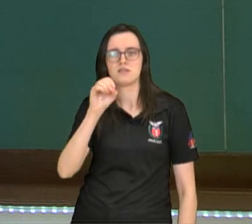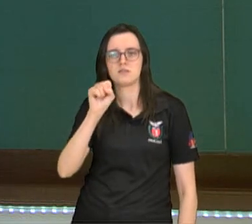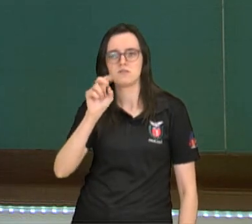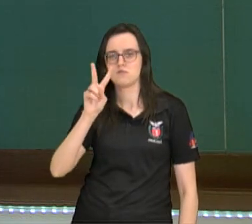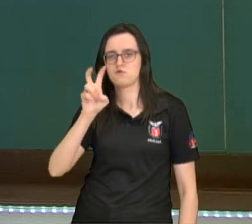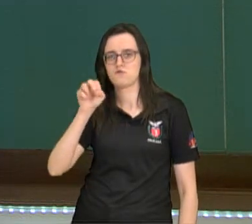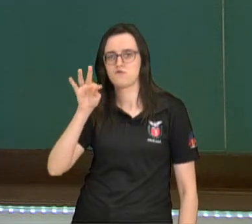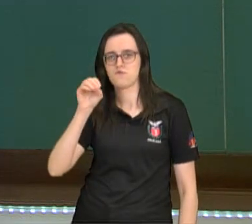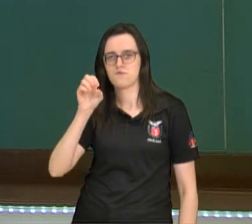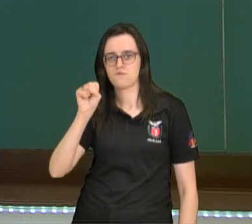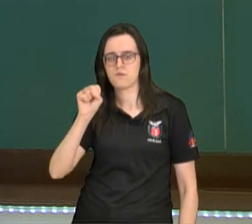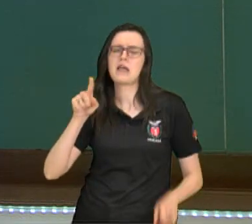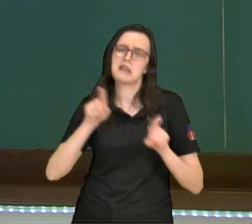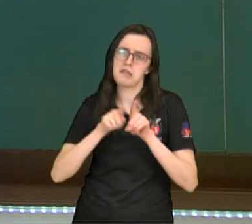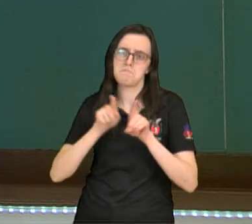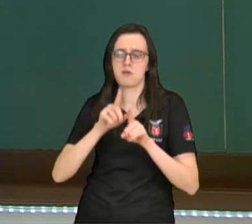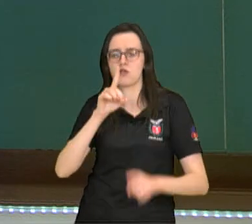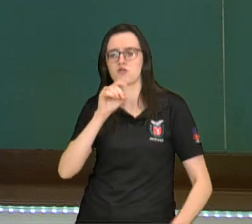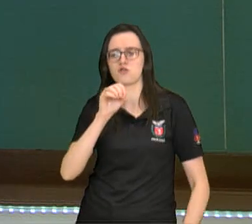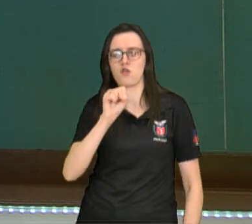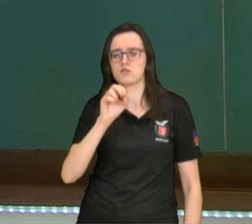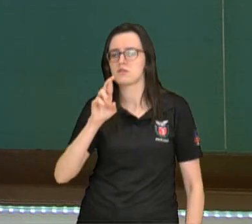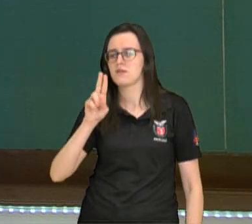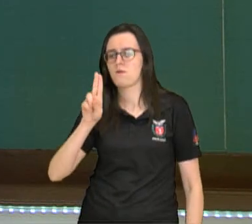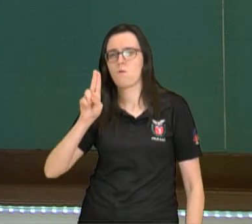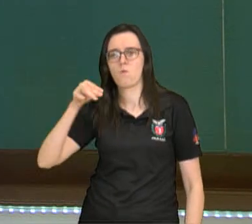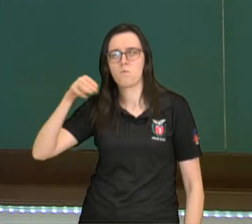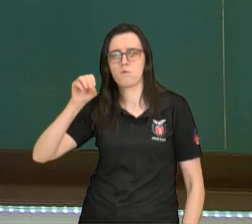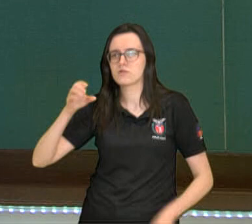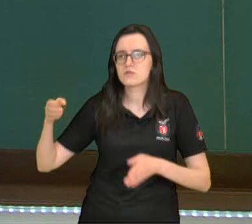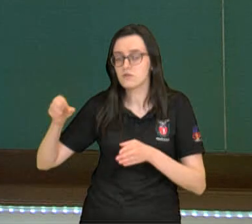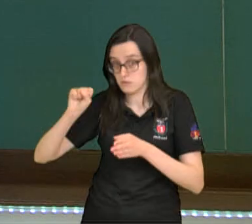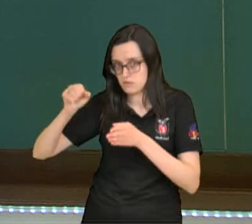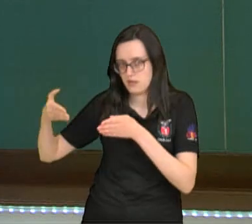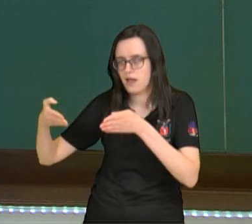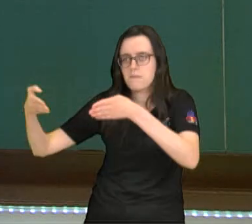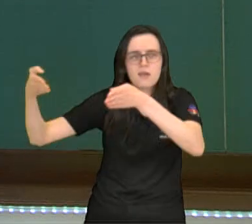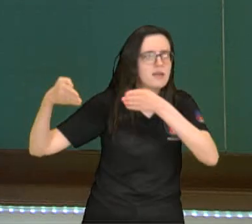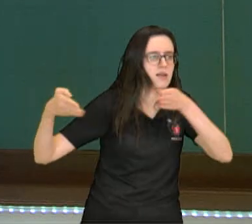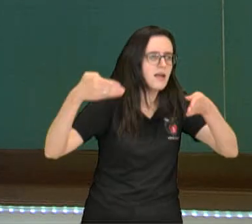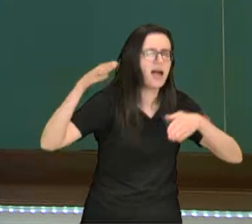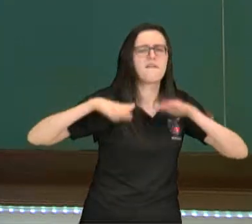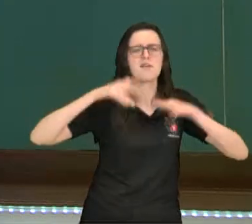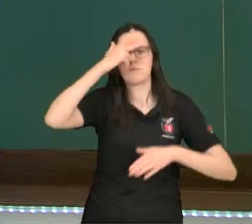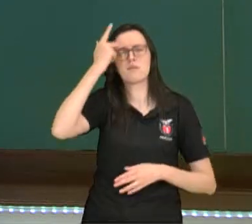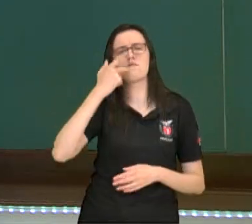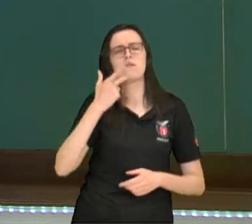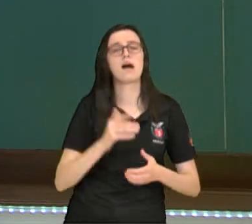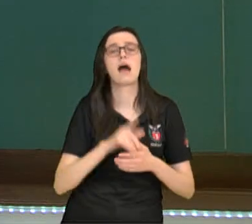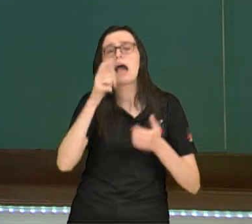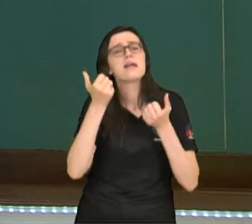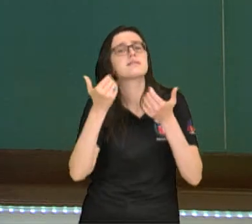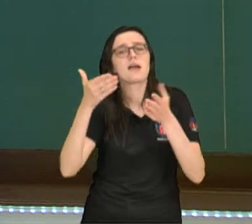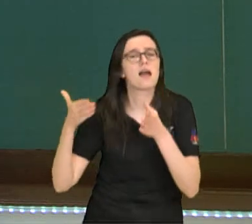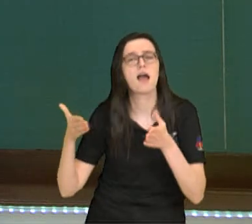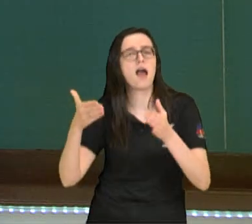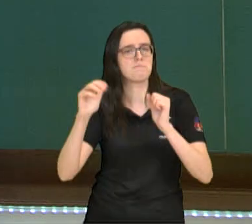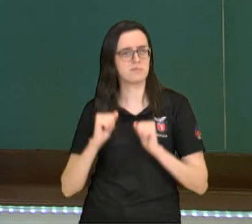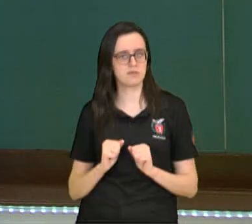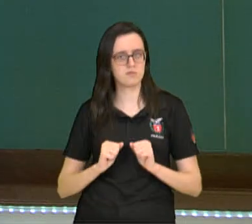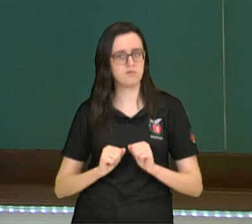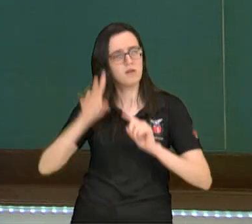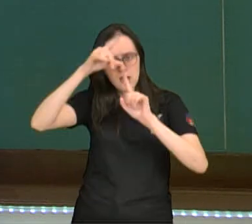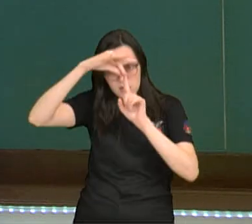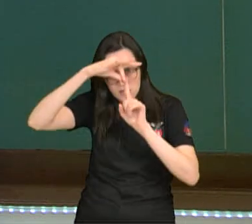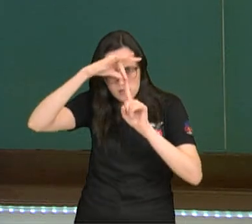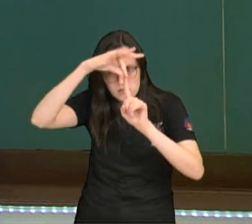de rosa dos rumos. Então ela vai te dar um rumo. Geralmente vocês não escutam algumas pessoas falando assim, é para te dar um norte, é para te dar um